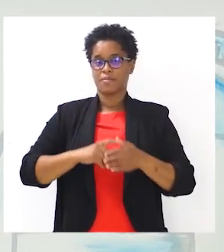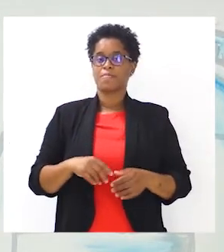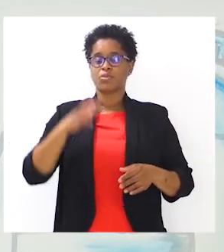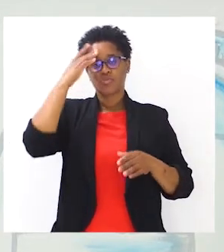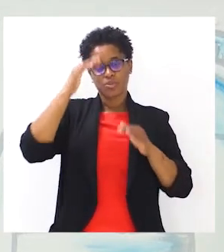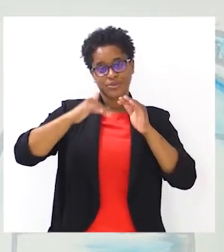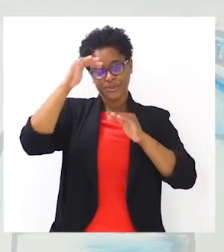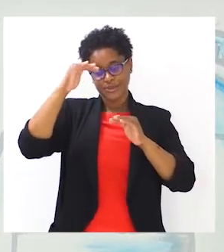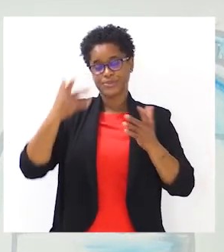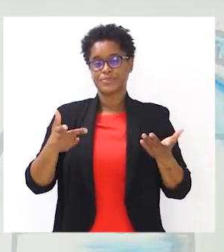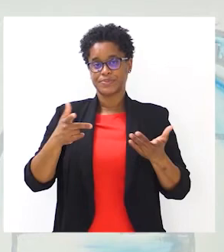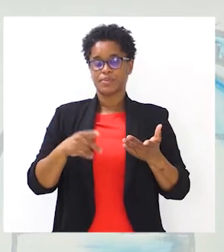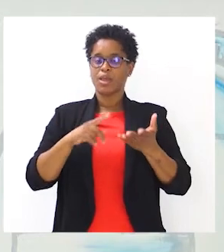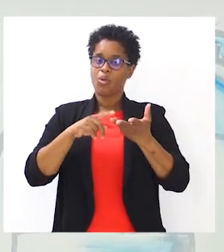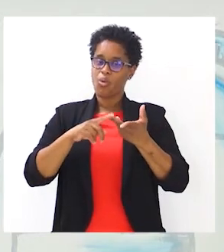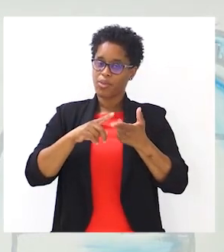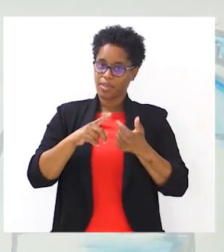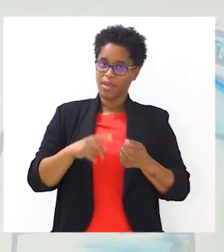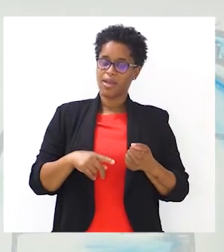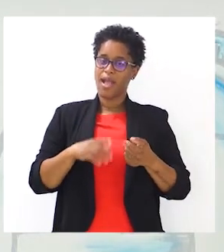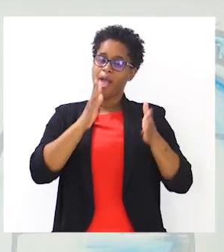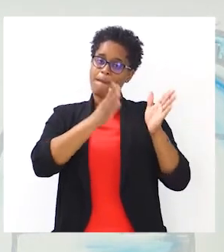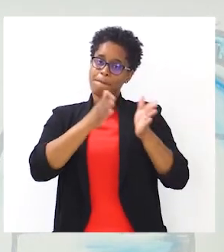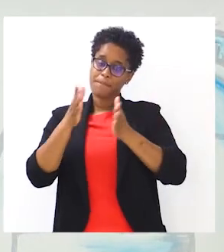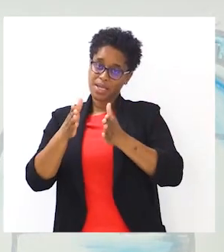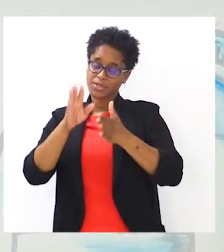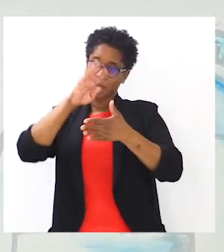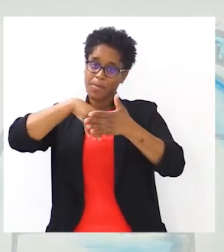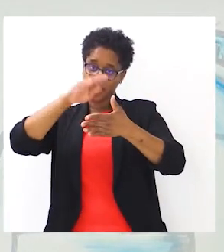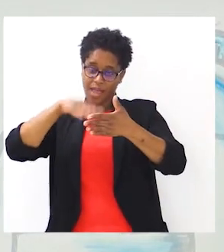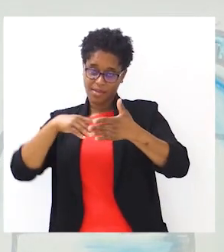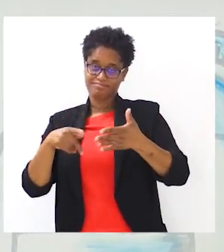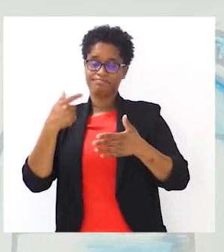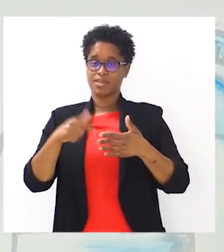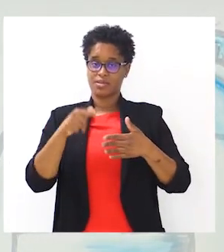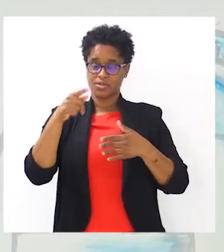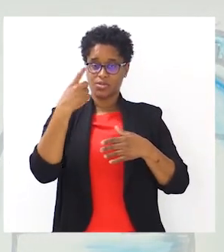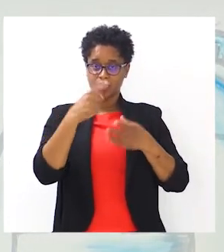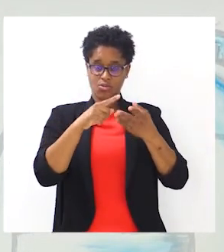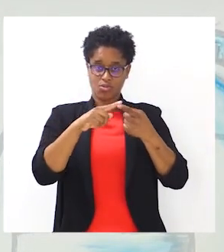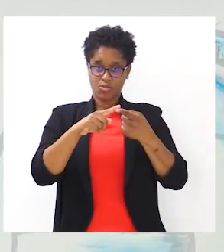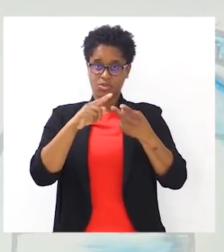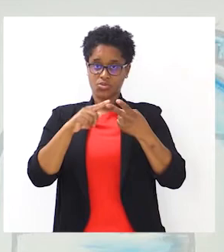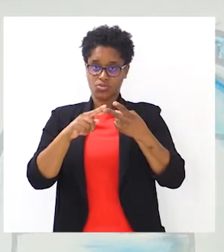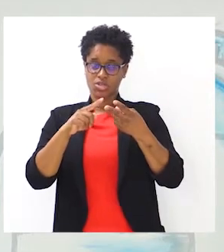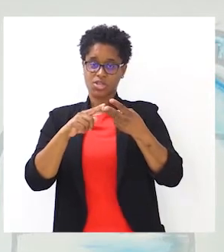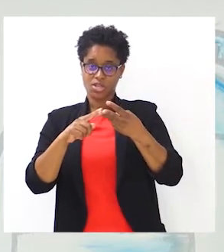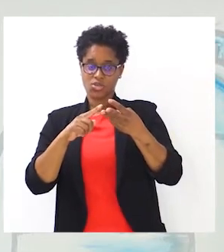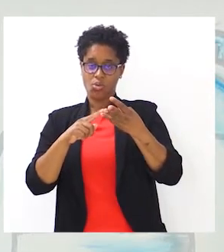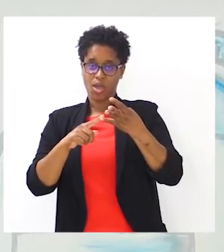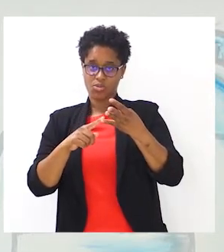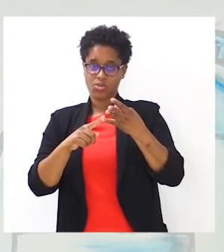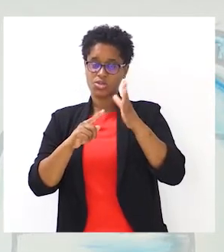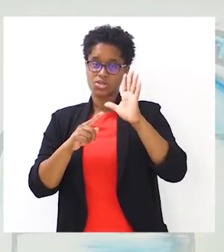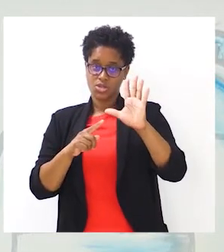o numerador, que é contar as partes pintadas. Temos 1, 2, 3,